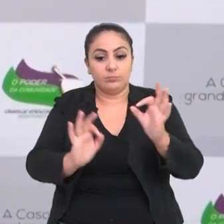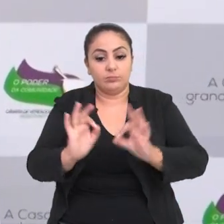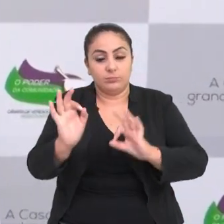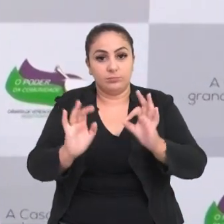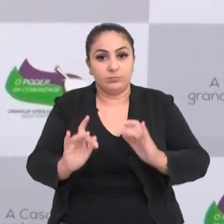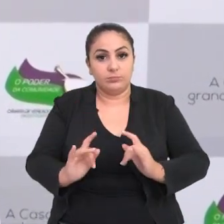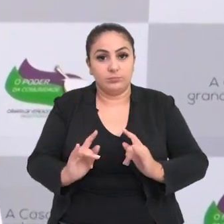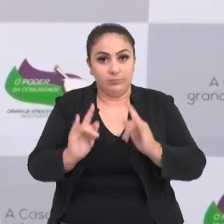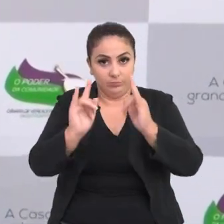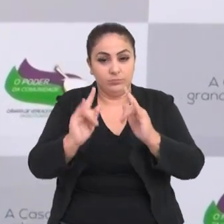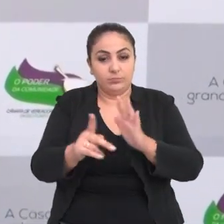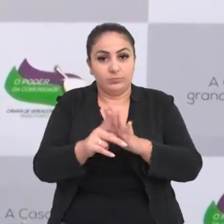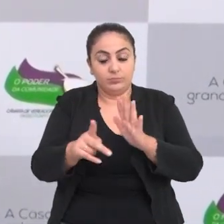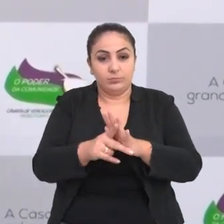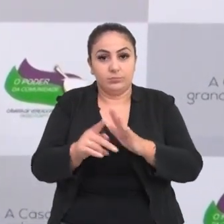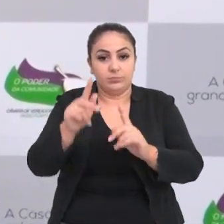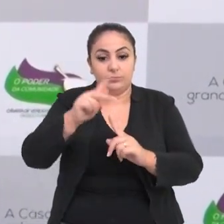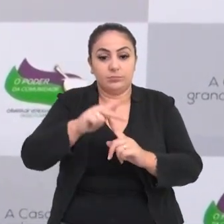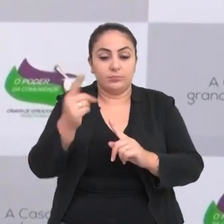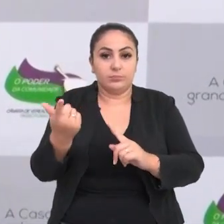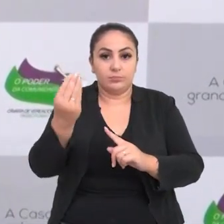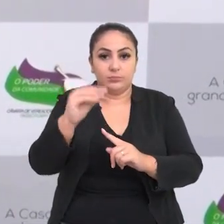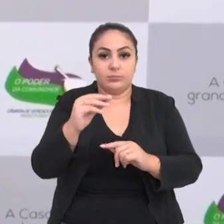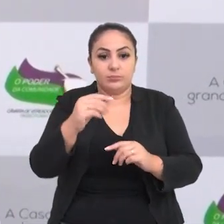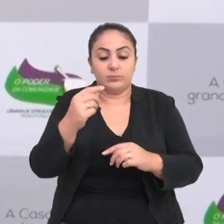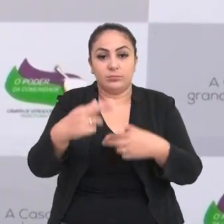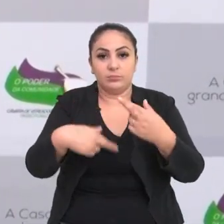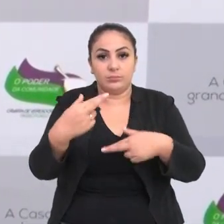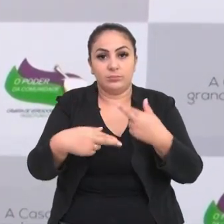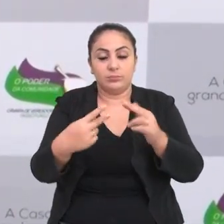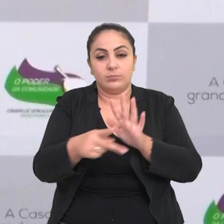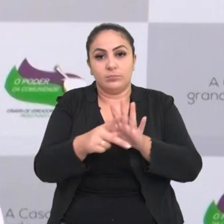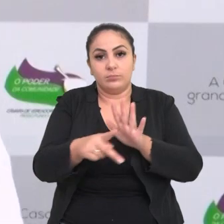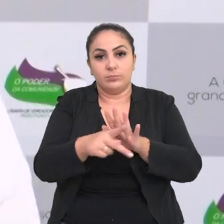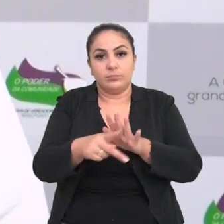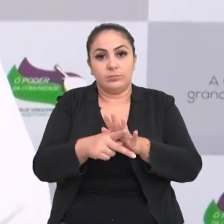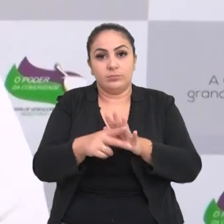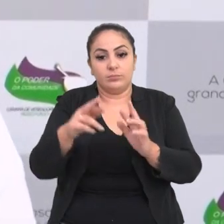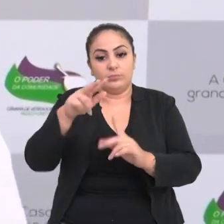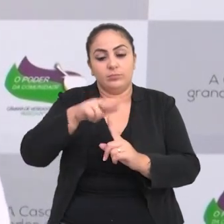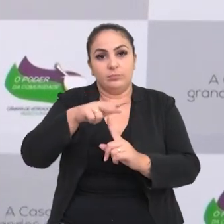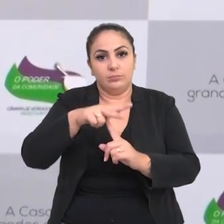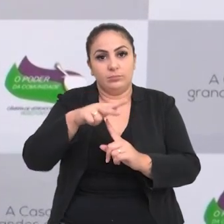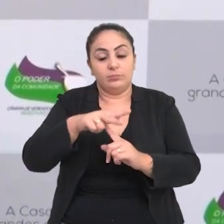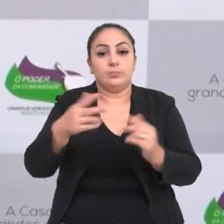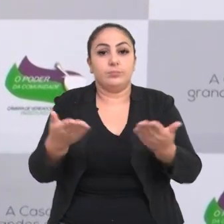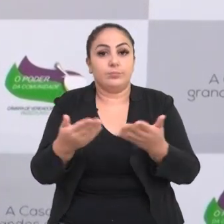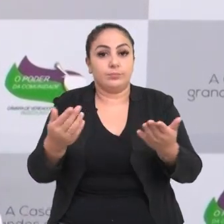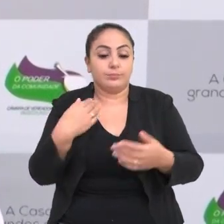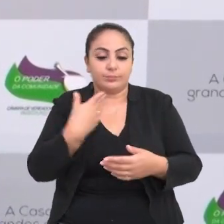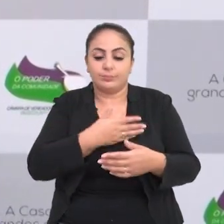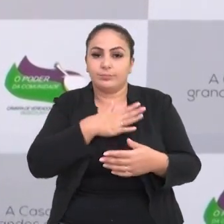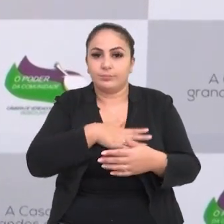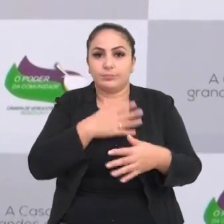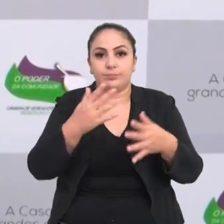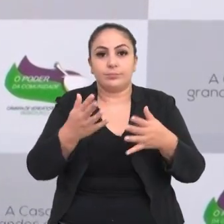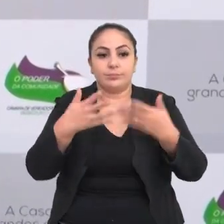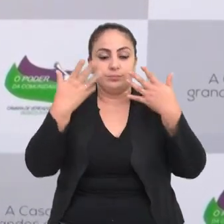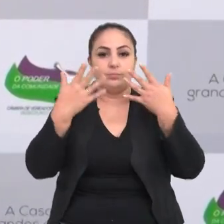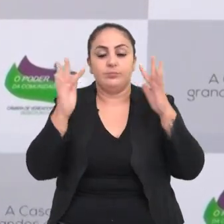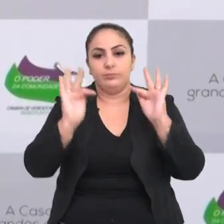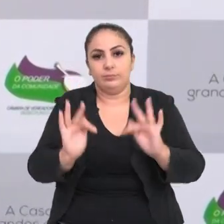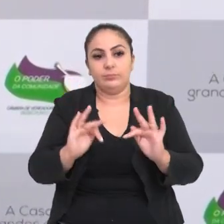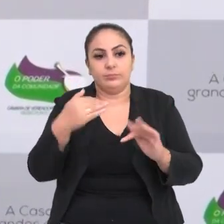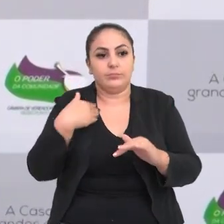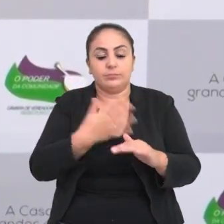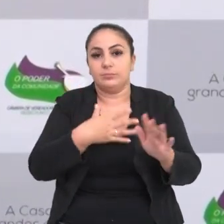da Feira da Gari, fosse incluído na reestruturação ali da Gari. Então, hoje, a gente fica muito feliz, né?